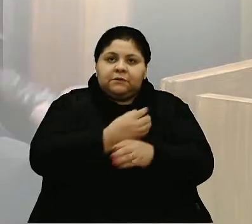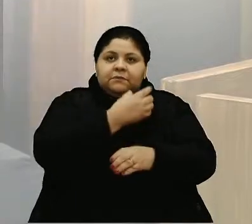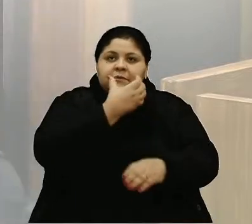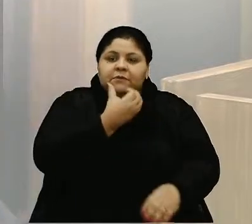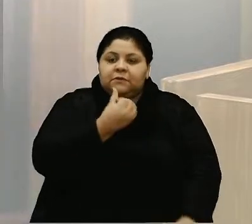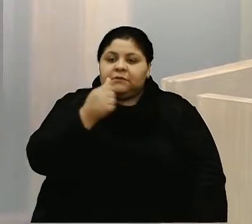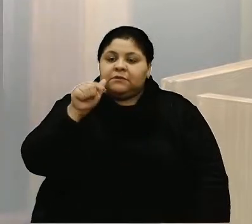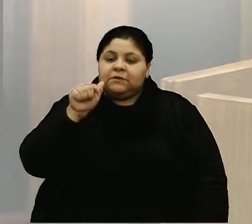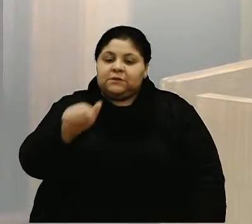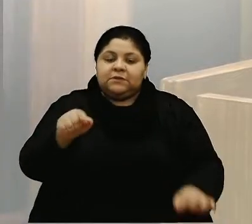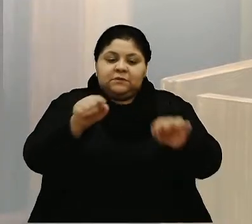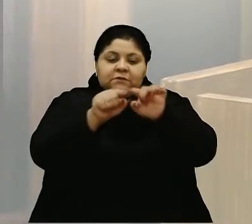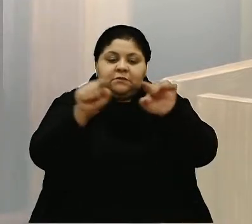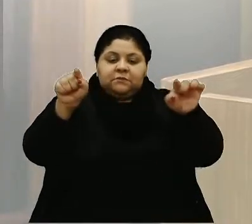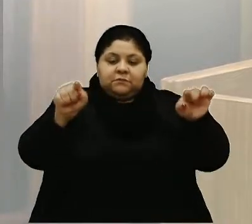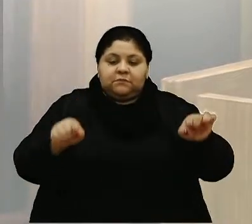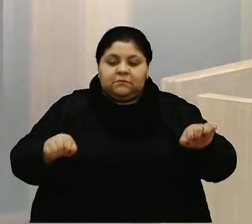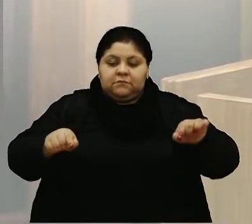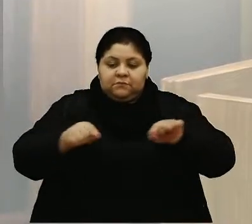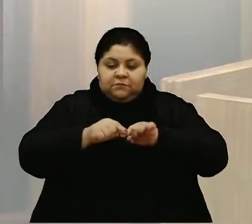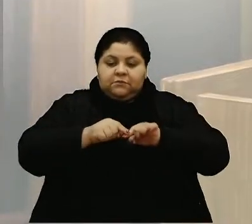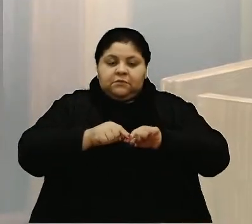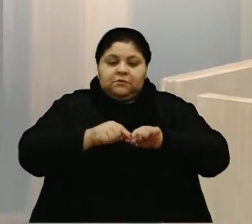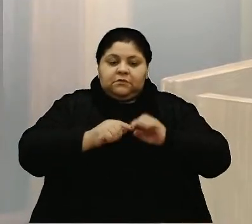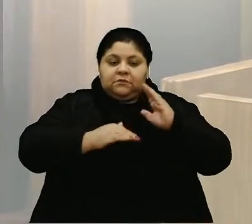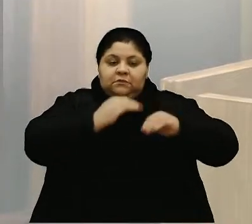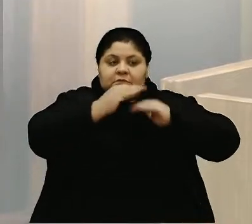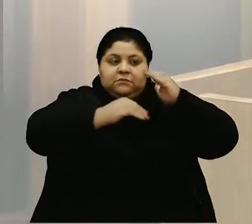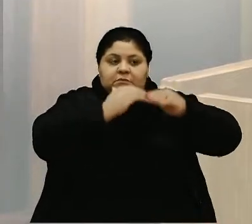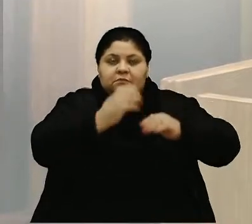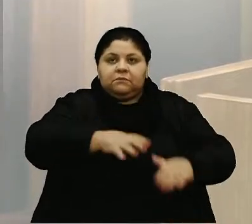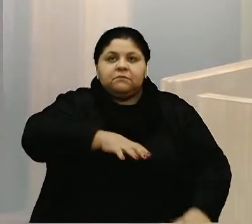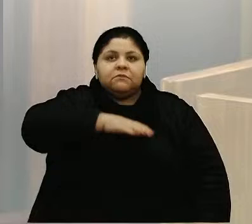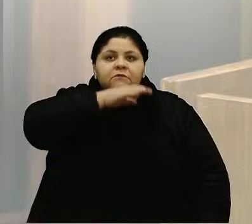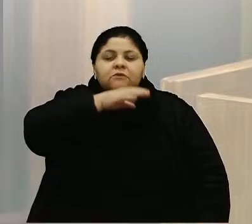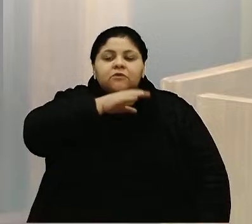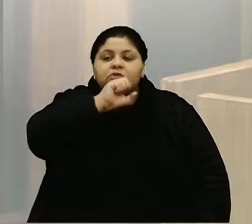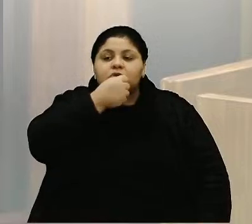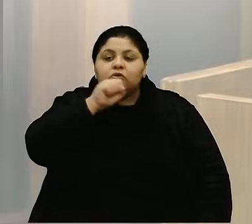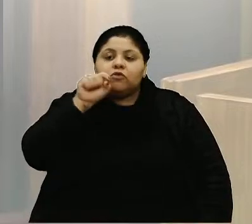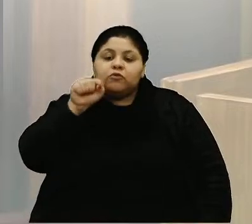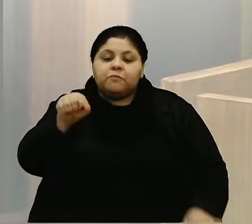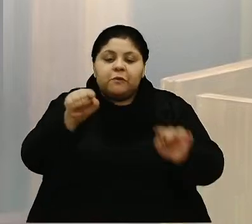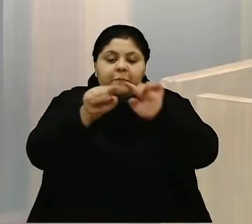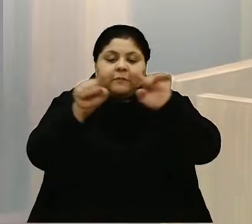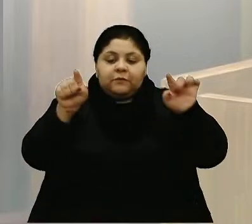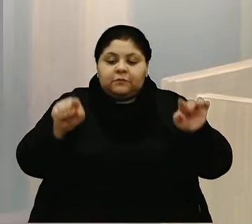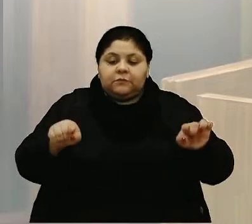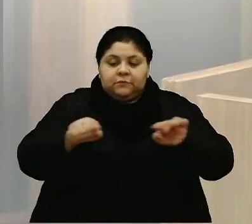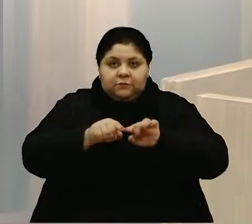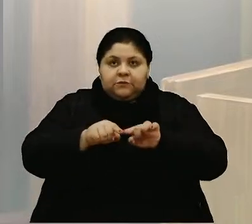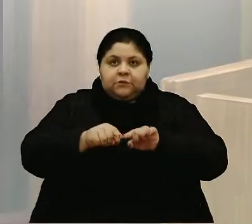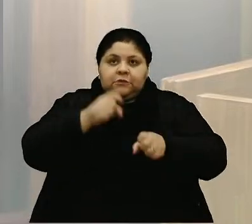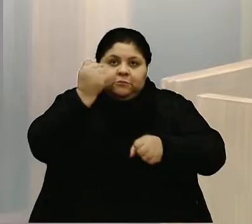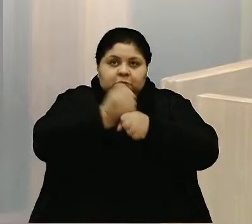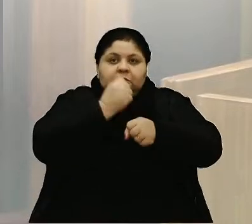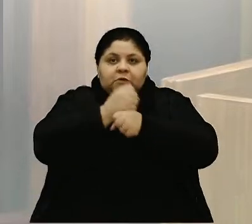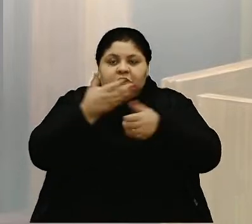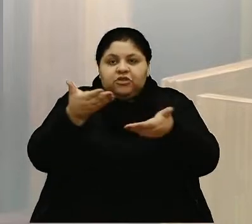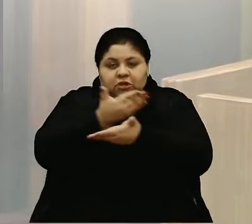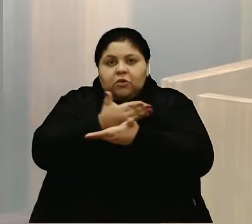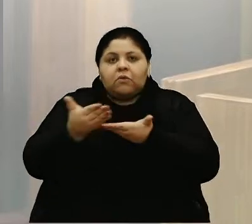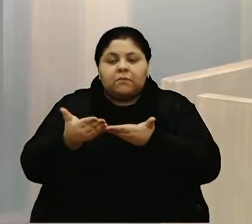6.000 metros quadrados de área construída em terreno de 8.000 metros quadrados, sendo que as obras já estão em